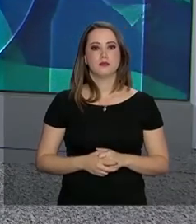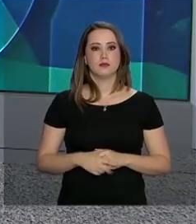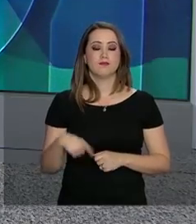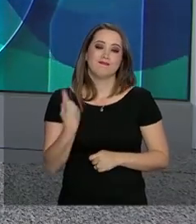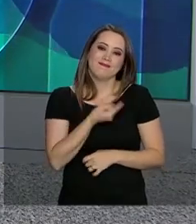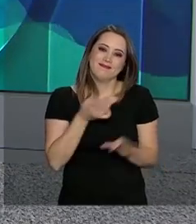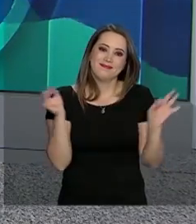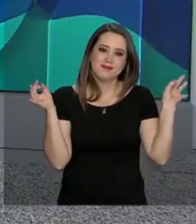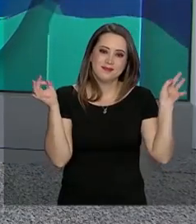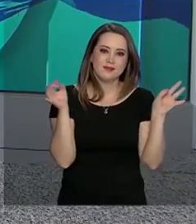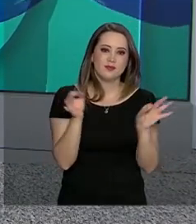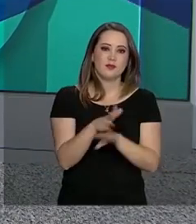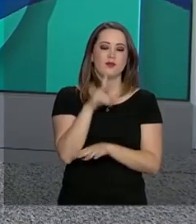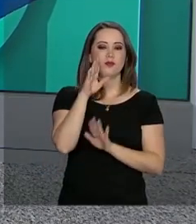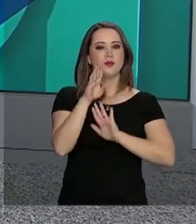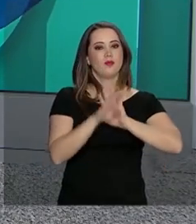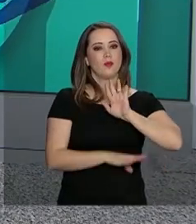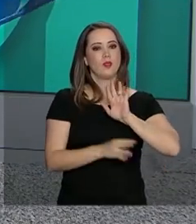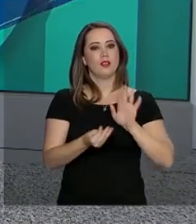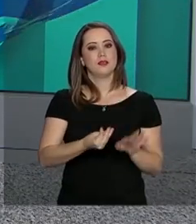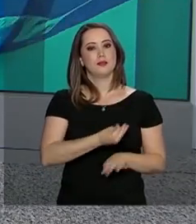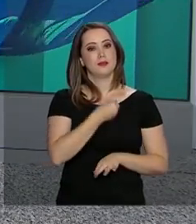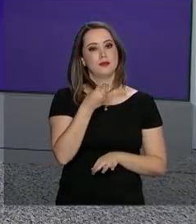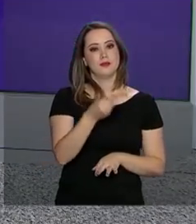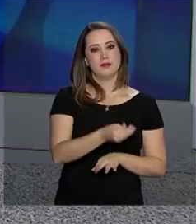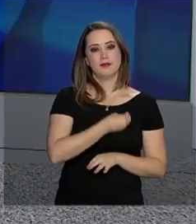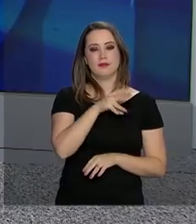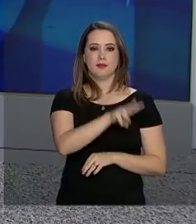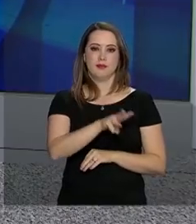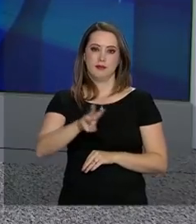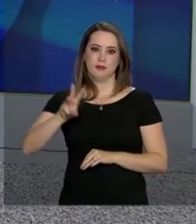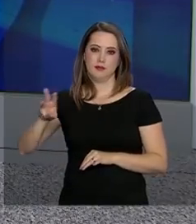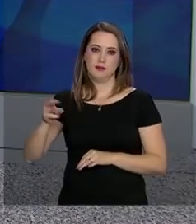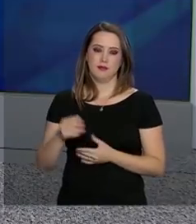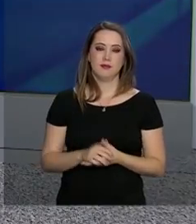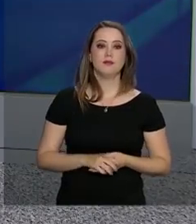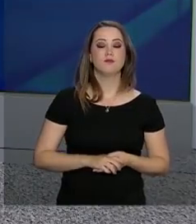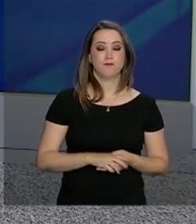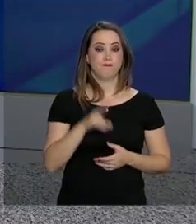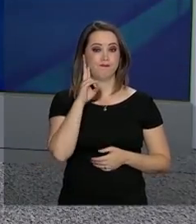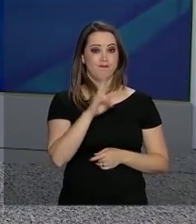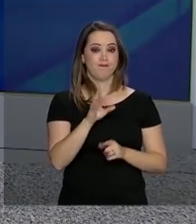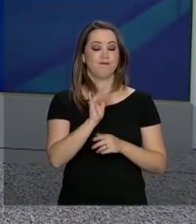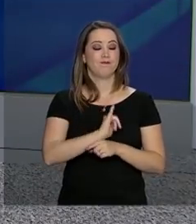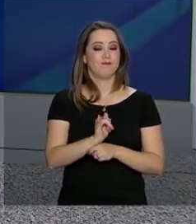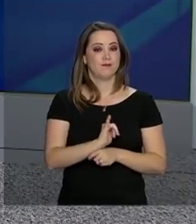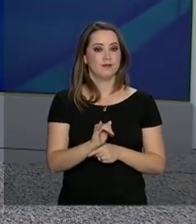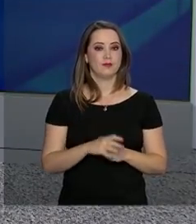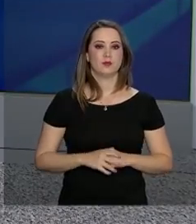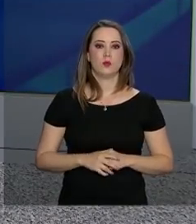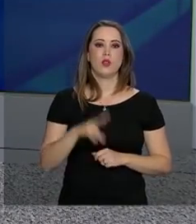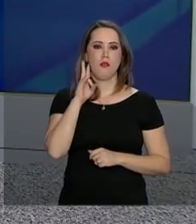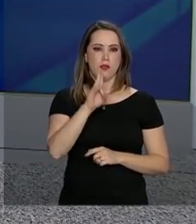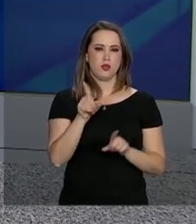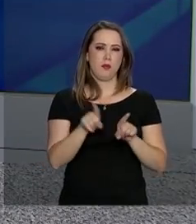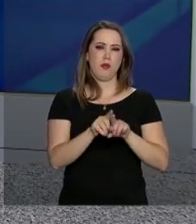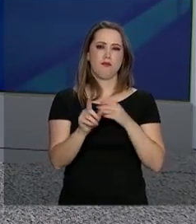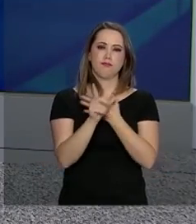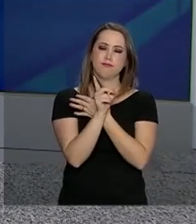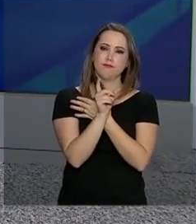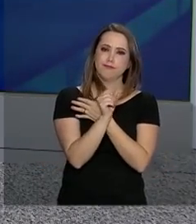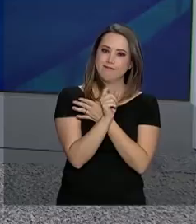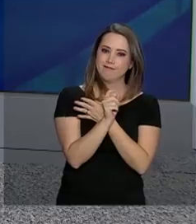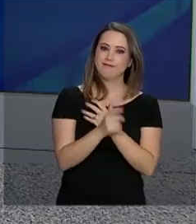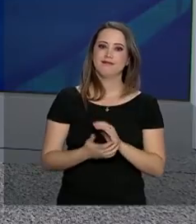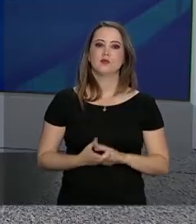Nós ficamos por aqui. Toda a nossa programação, você acompanha ao vivo pelo site da NBR e pelo canal no YouTube. Acesse também o nosso